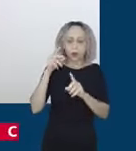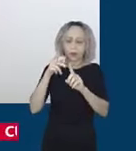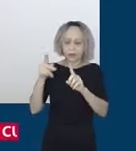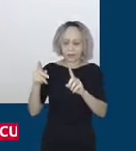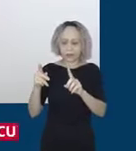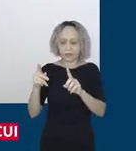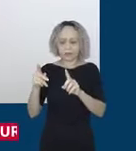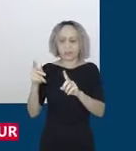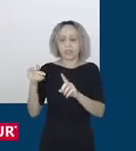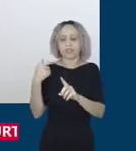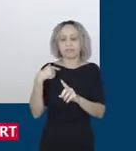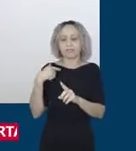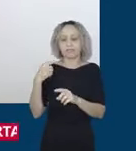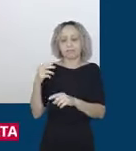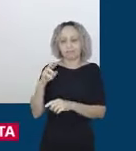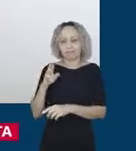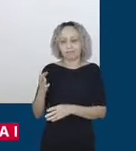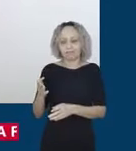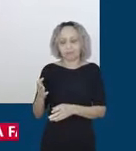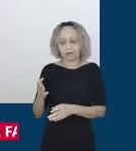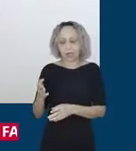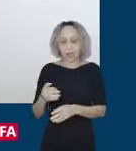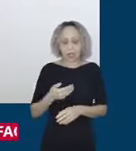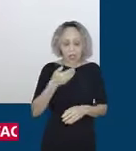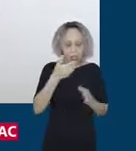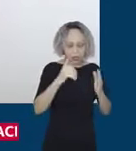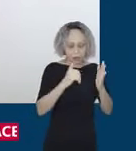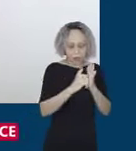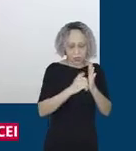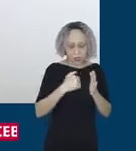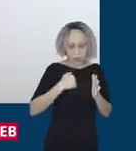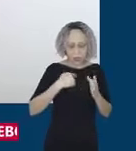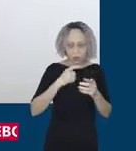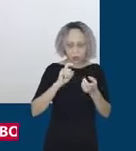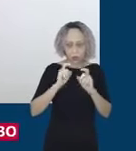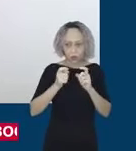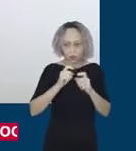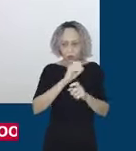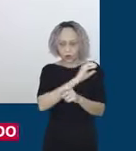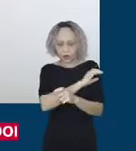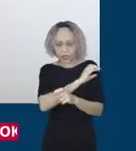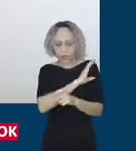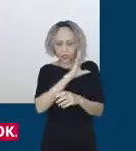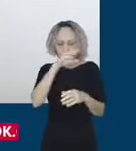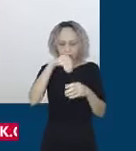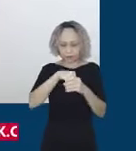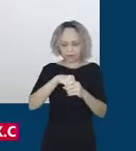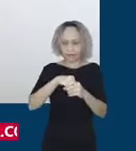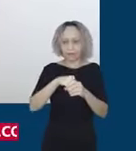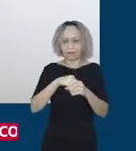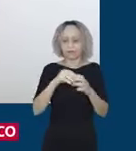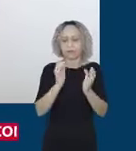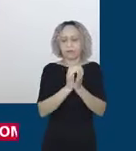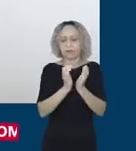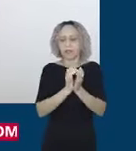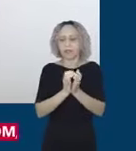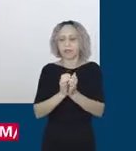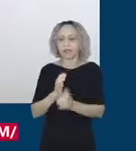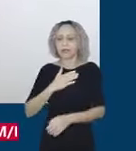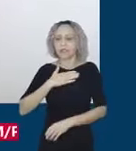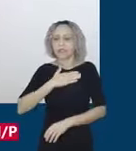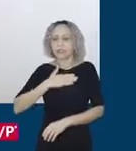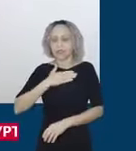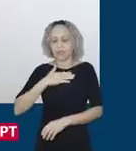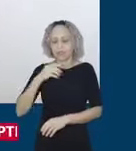no Senado, sou coordenador da frente no Senado, minha vice é a minha querida Senado Maia, coordenadora da